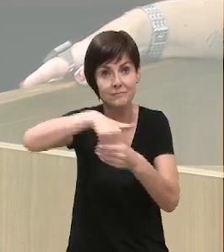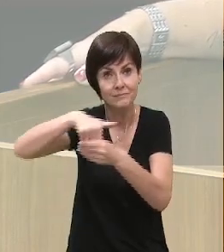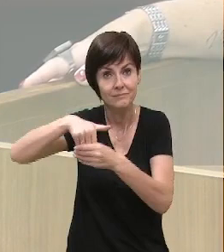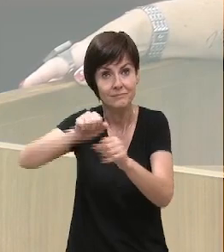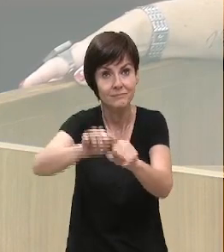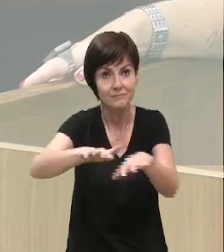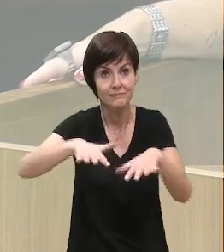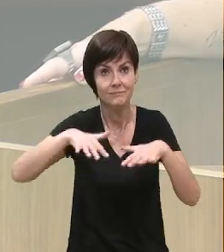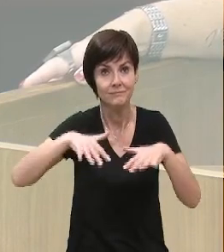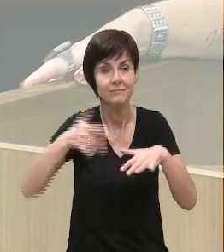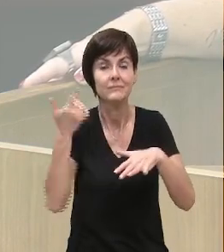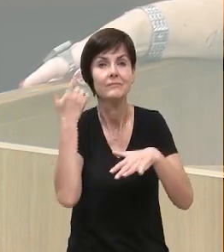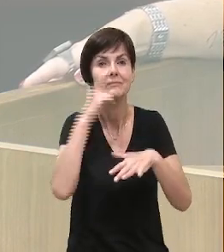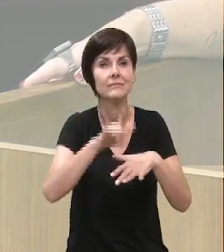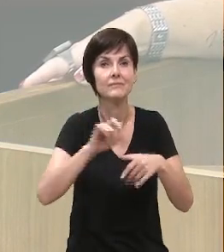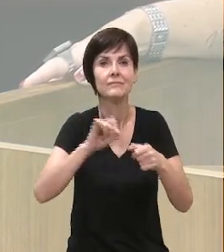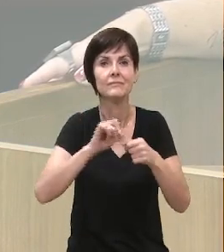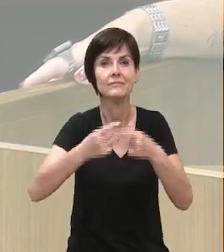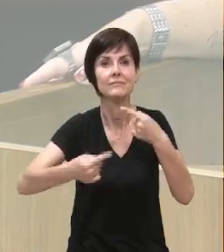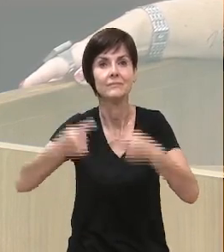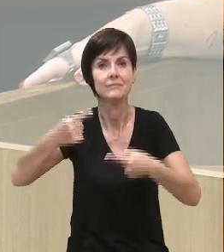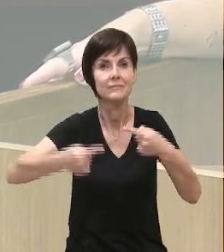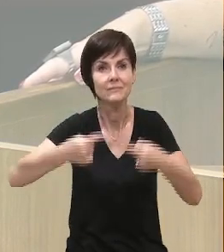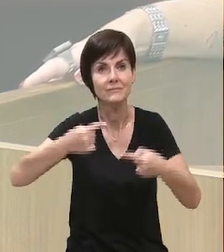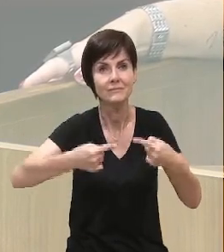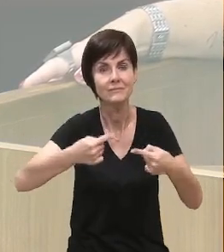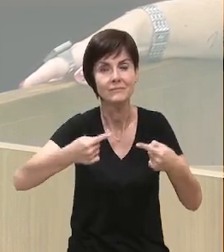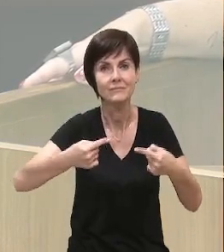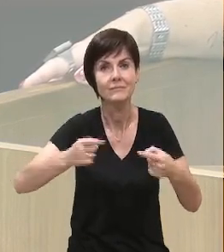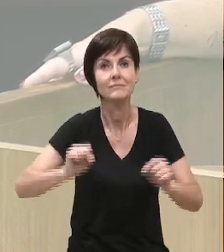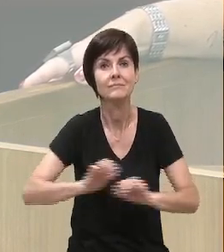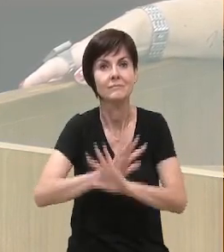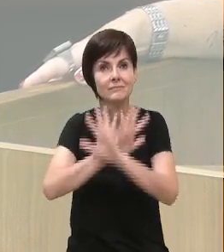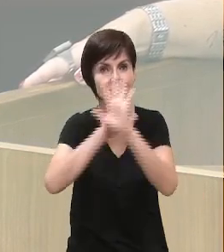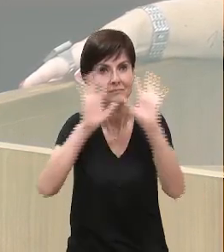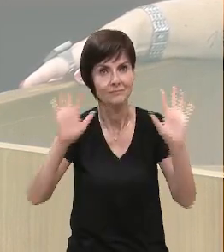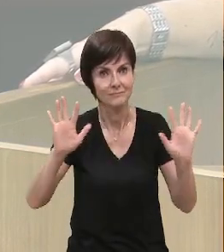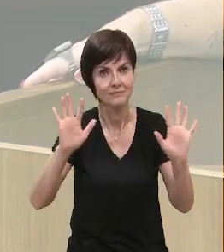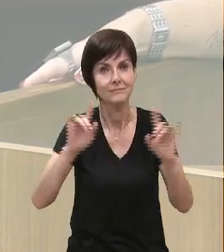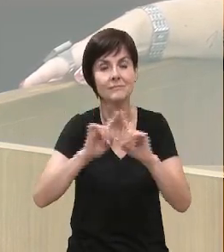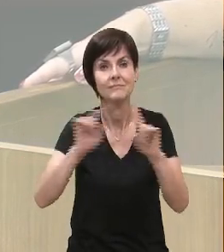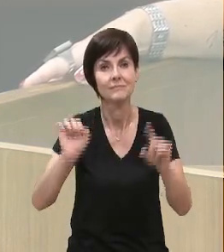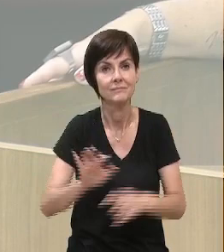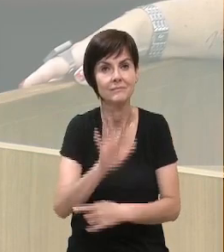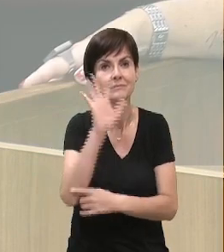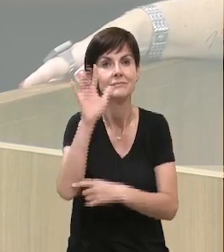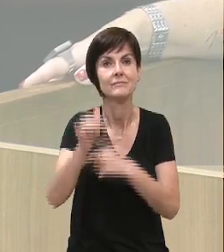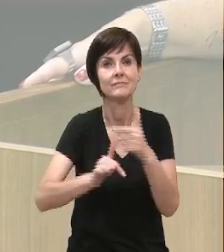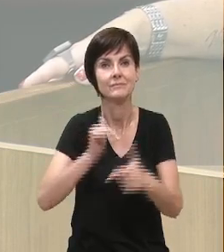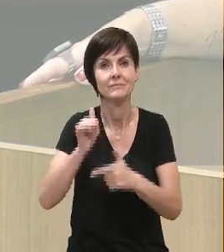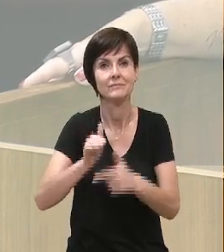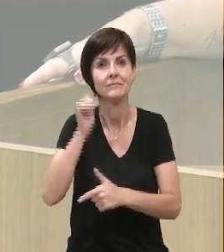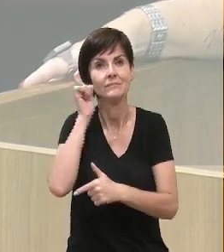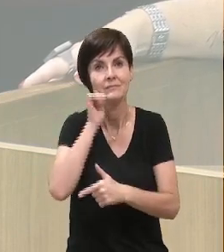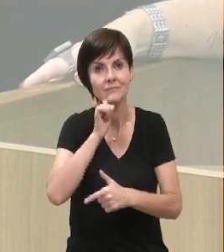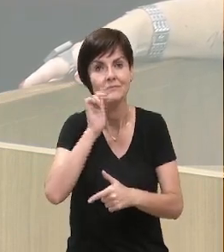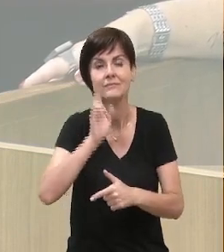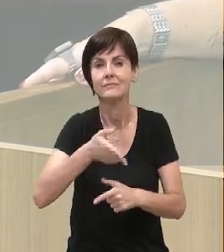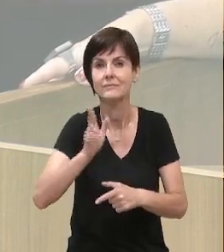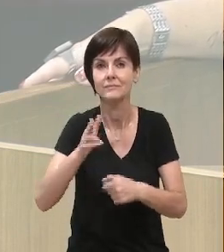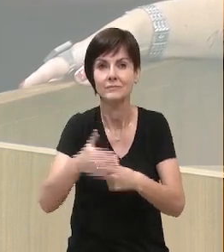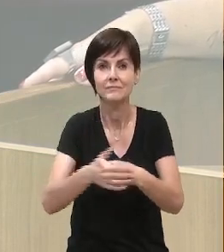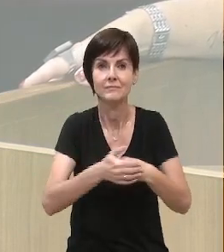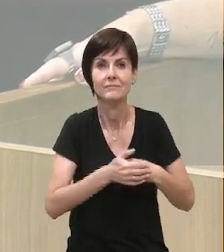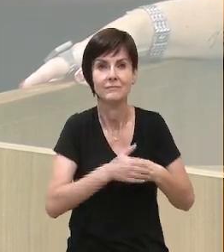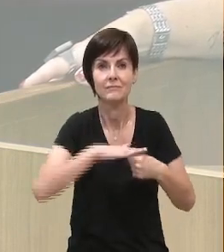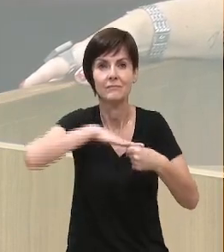nós consigamos fazer esse debate de uma forma mais efetiva, mas que se valorize esse trabalho, que é